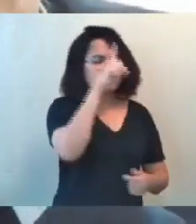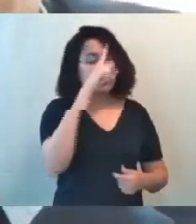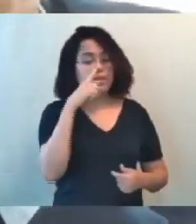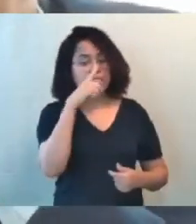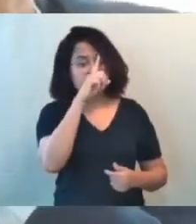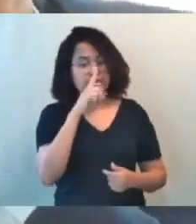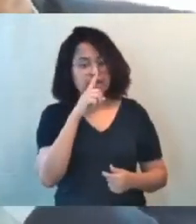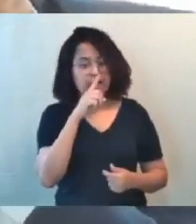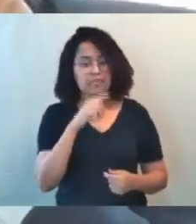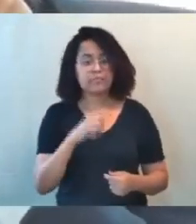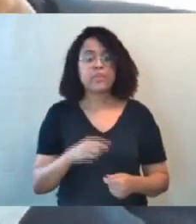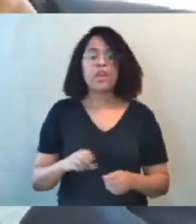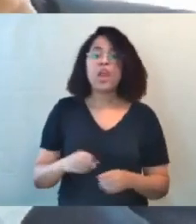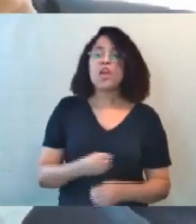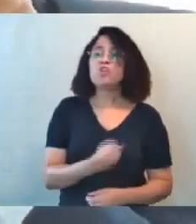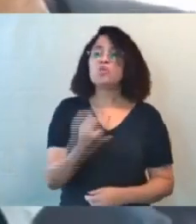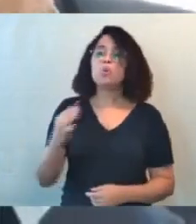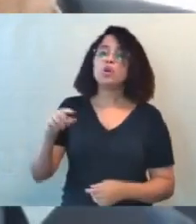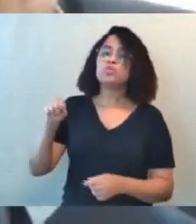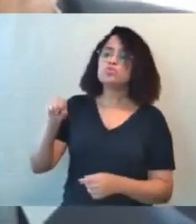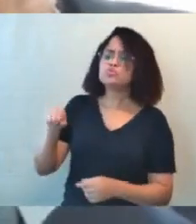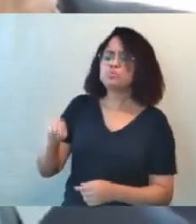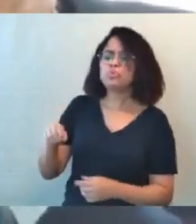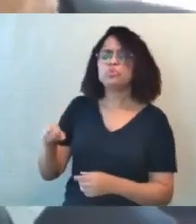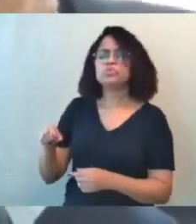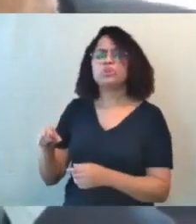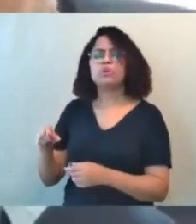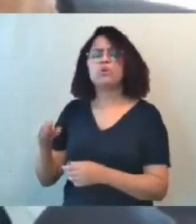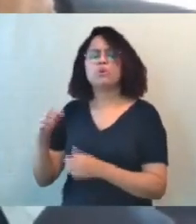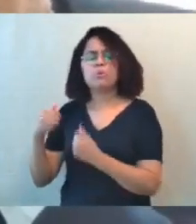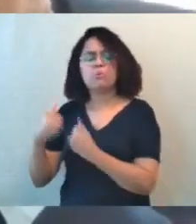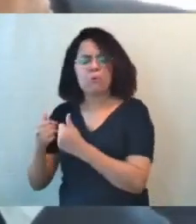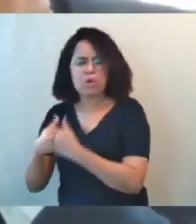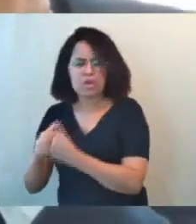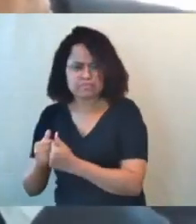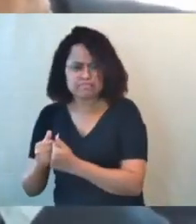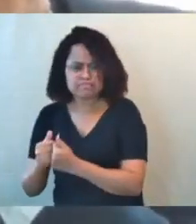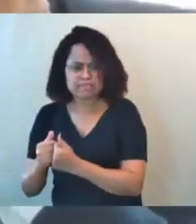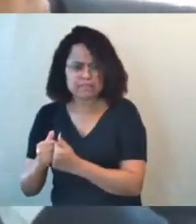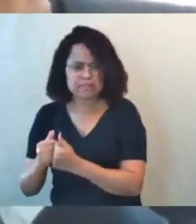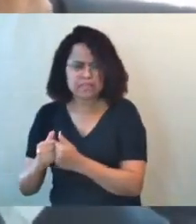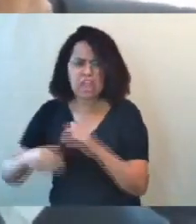Ela pode fazer esse levantamento, sim. Eu não sei se esse levantamento já foi feito, vereador.